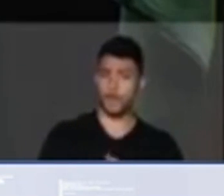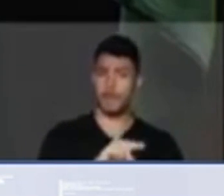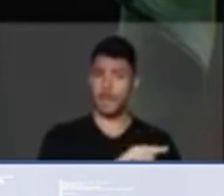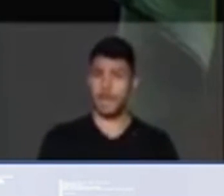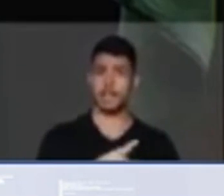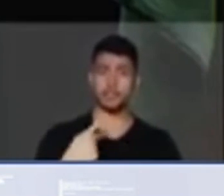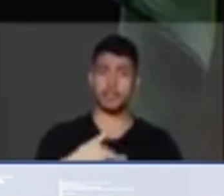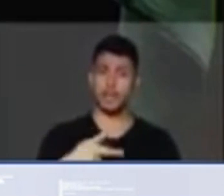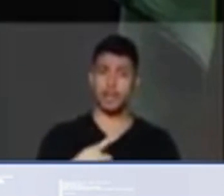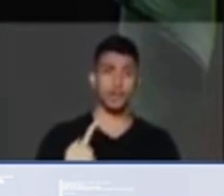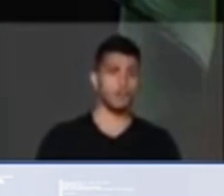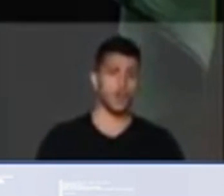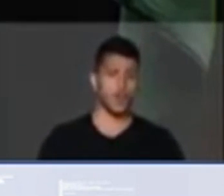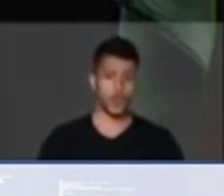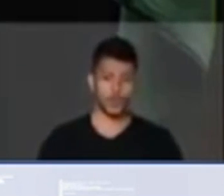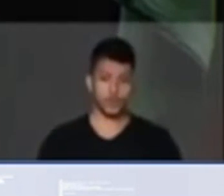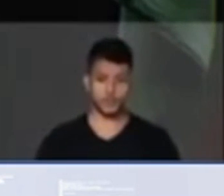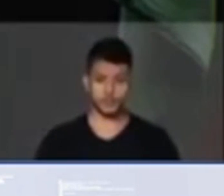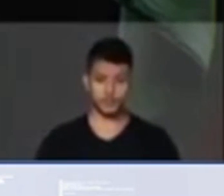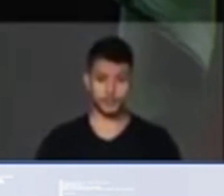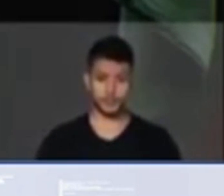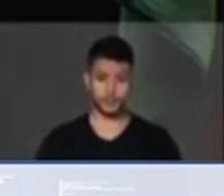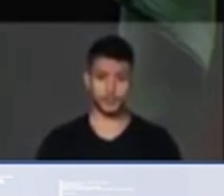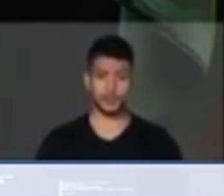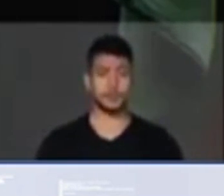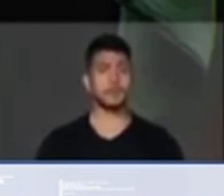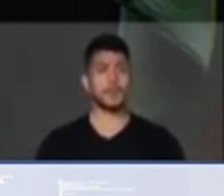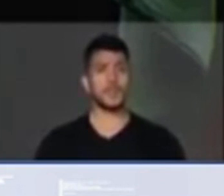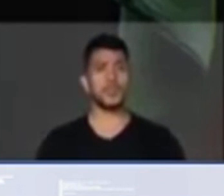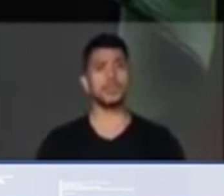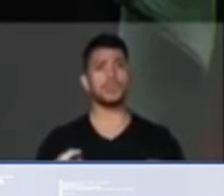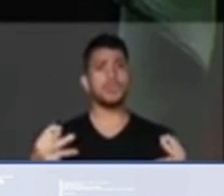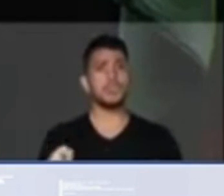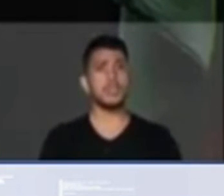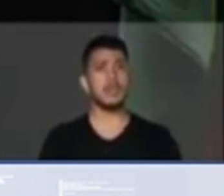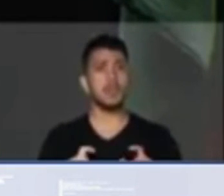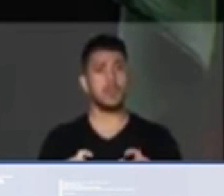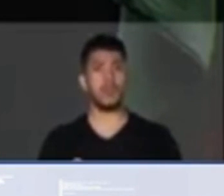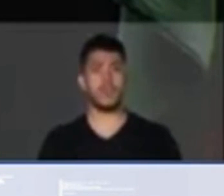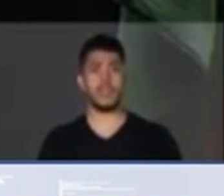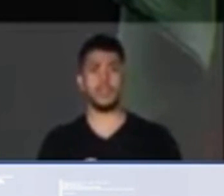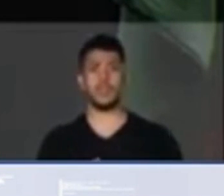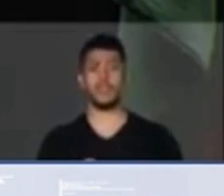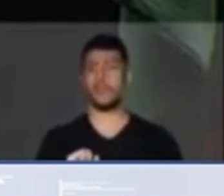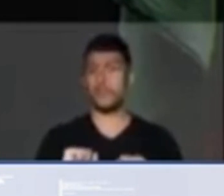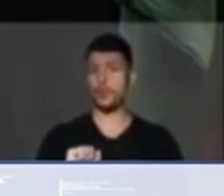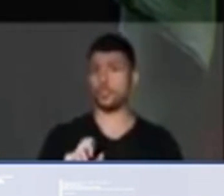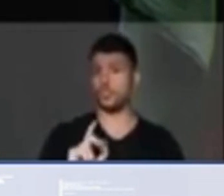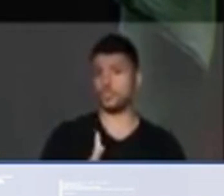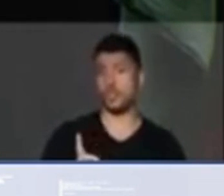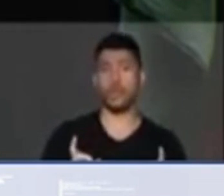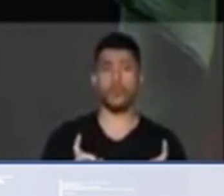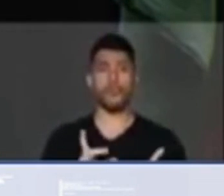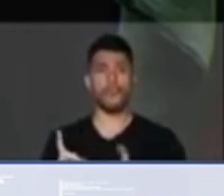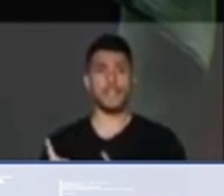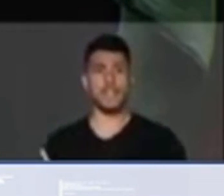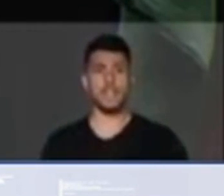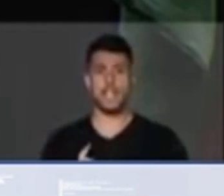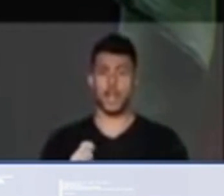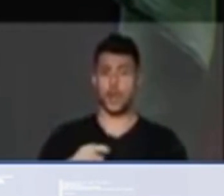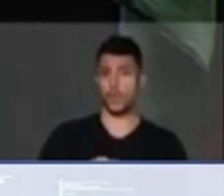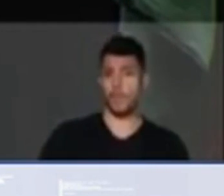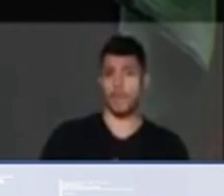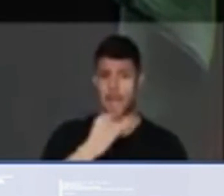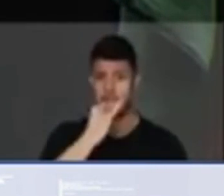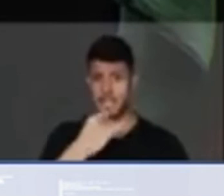tratado, comercializada com a Eletrobras e com nenhuma outra empresa. A família Bolsonaro,